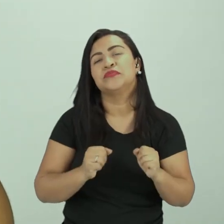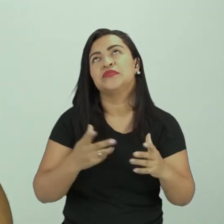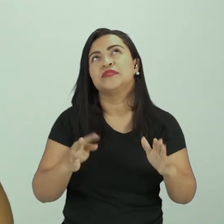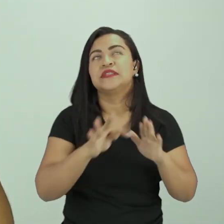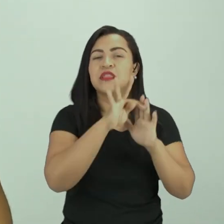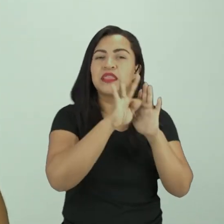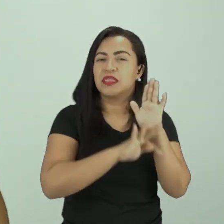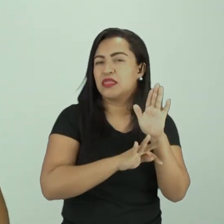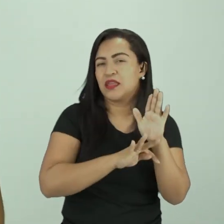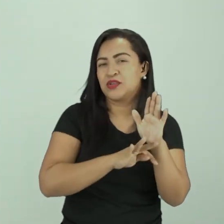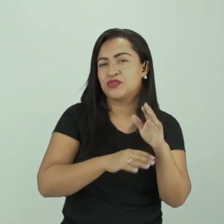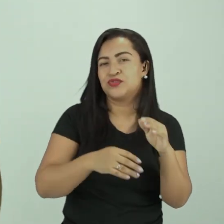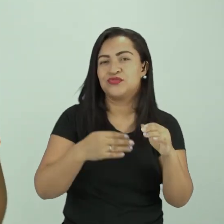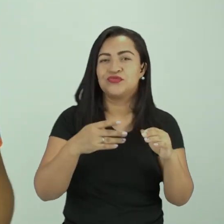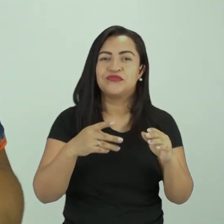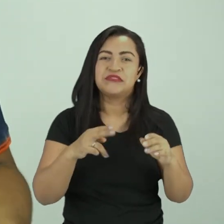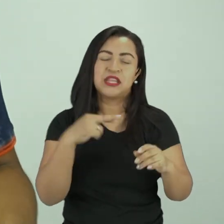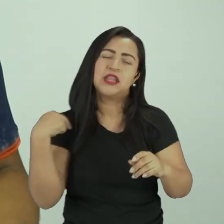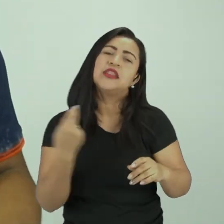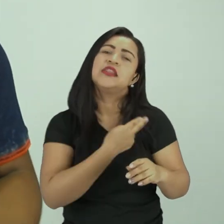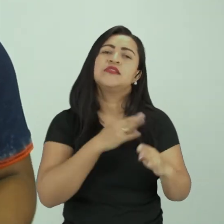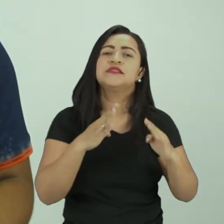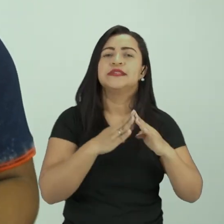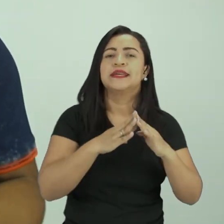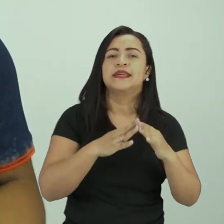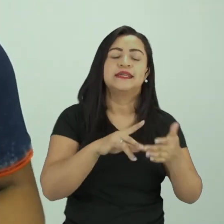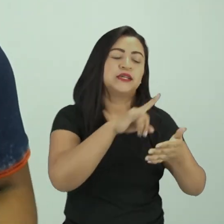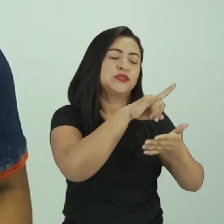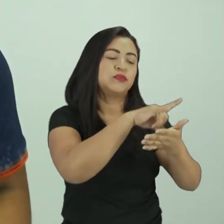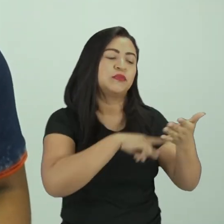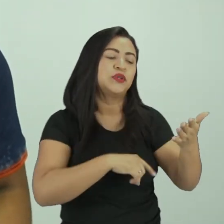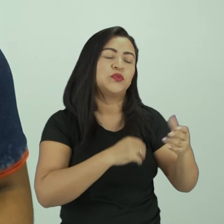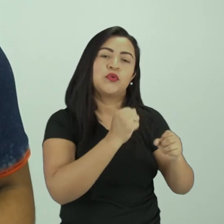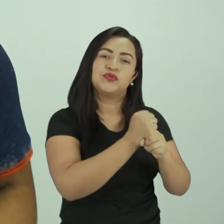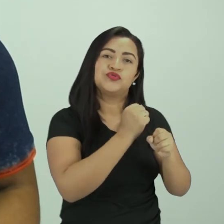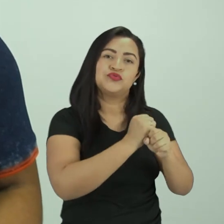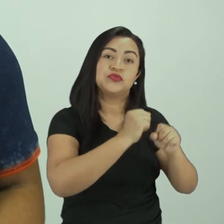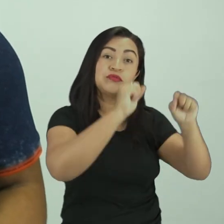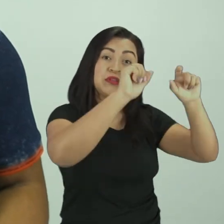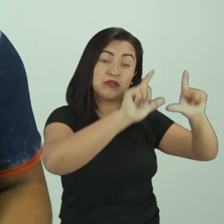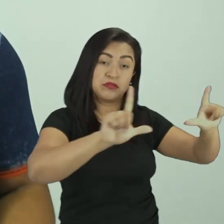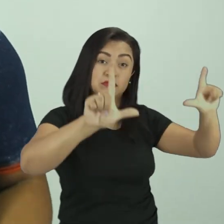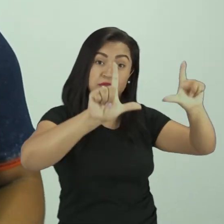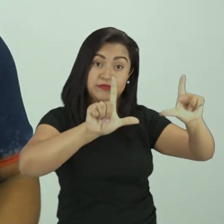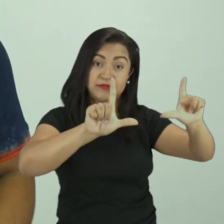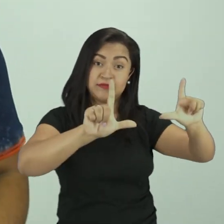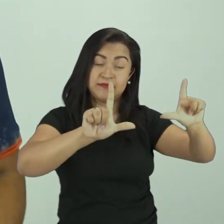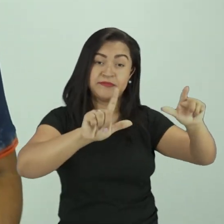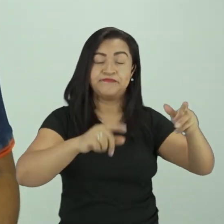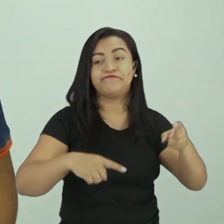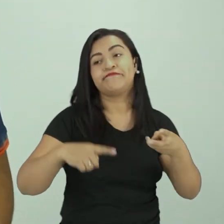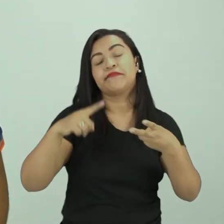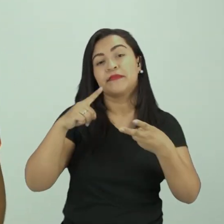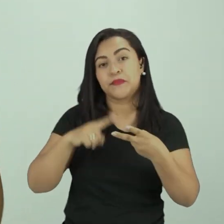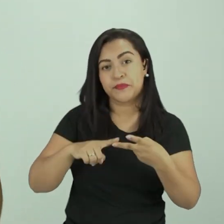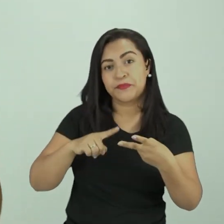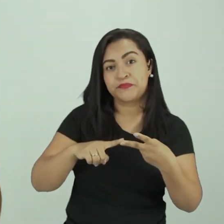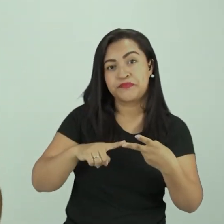textos injuntivos em nossa casa. Um manual de instrução de como funciona a nossa televisão, né? Nós temos